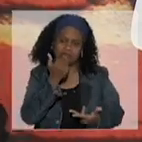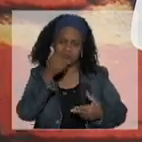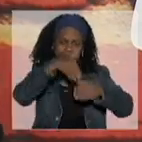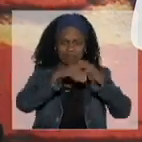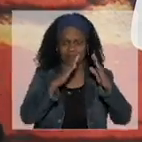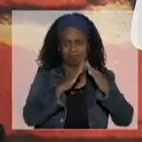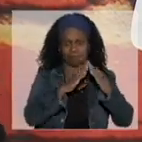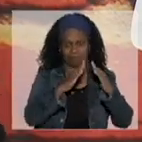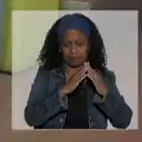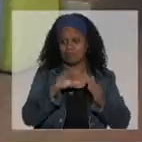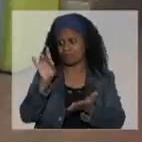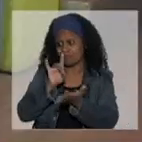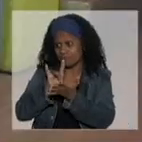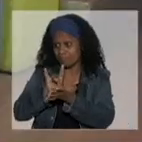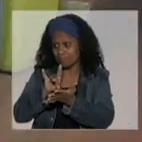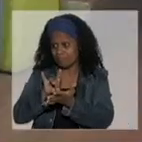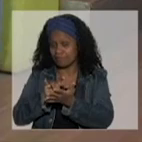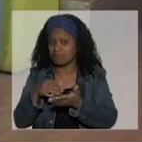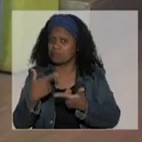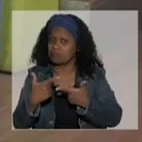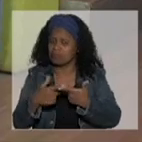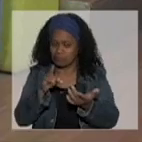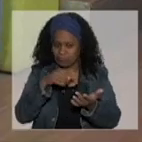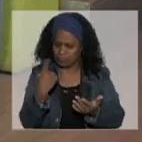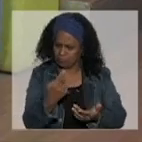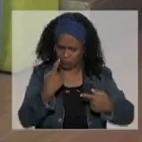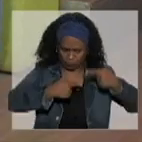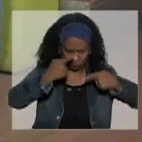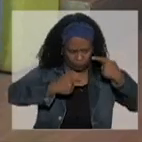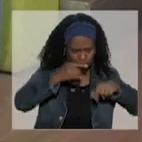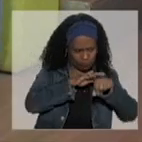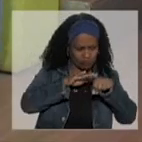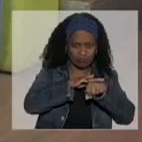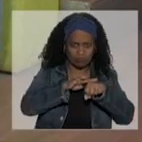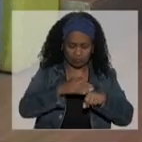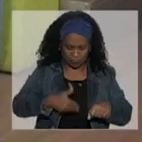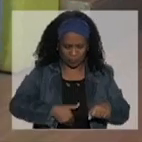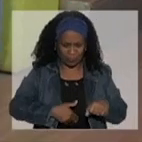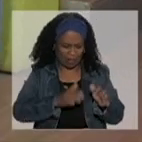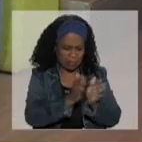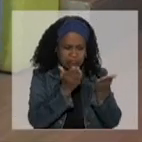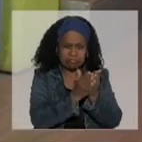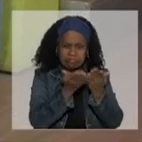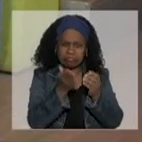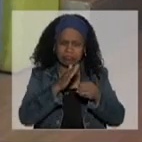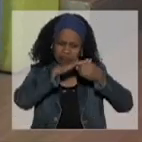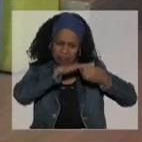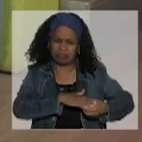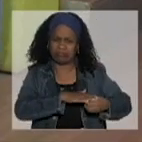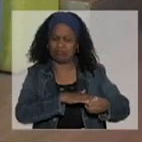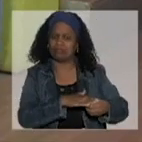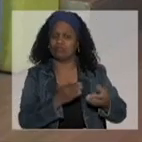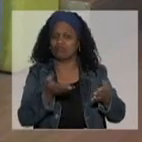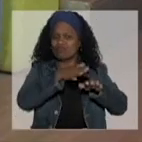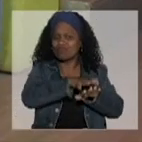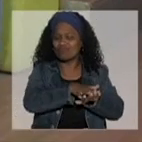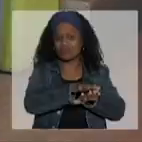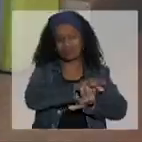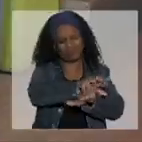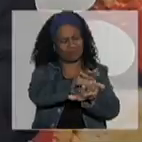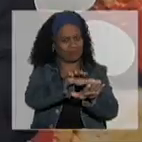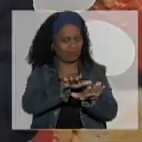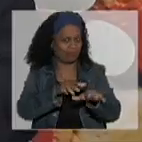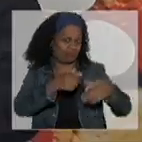dentro de casa é verdade então é porque esse problema que nós estamos discutindo aqui que a questão da fome da miséria da exclusão subiu mais